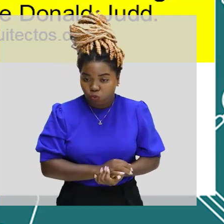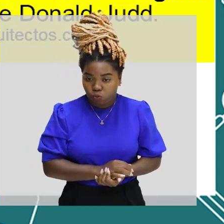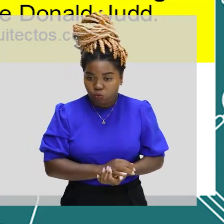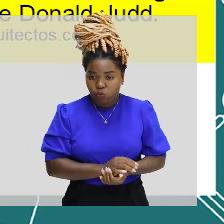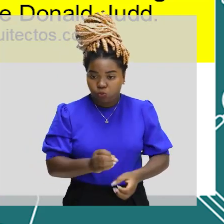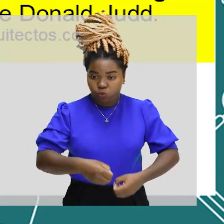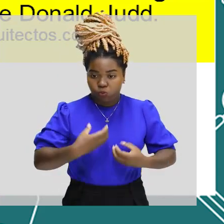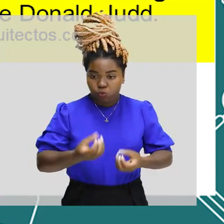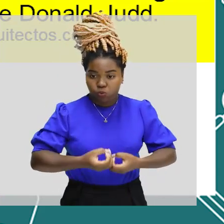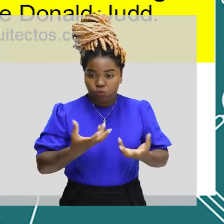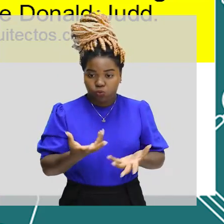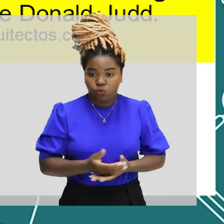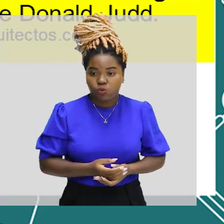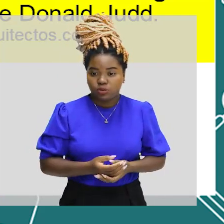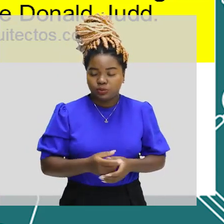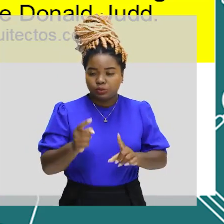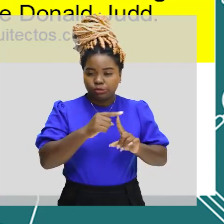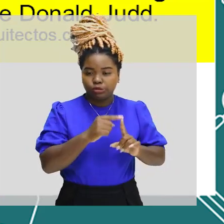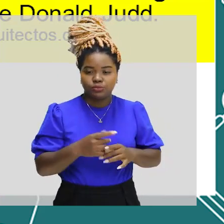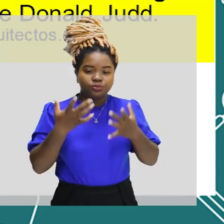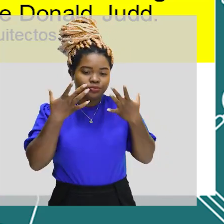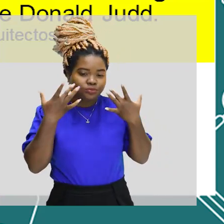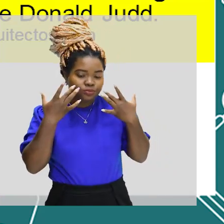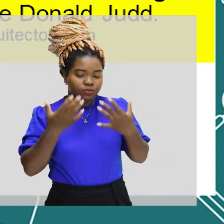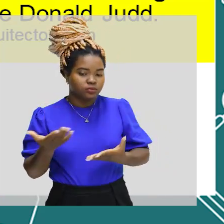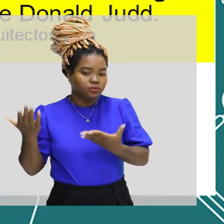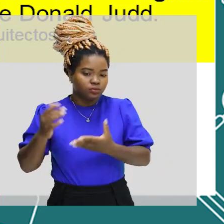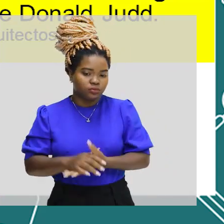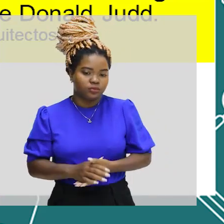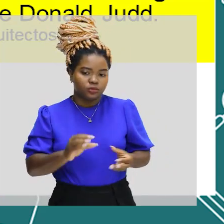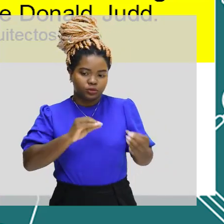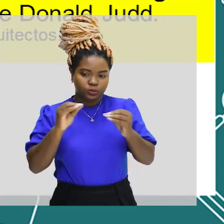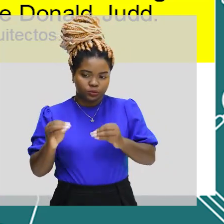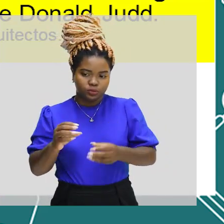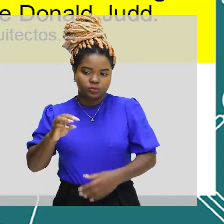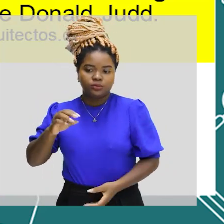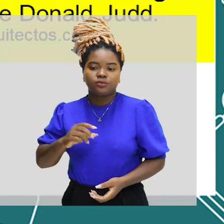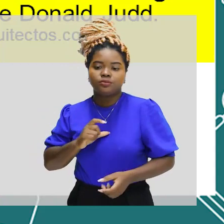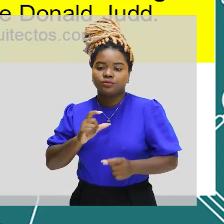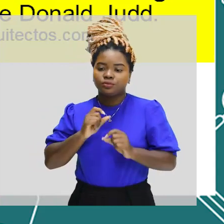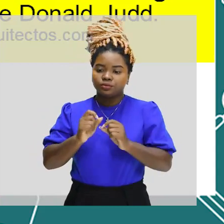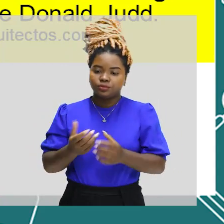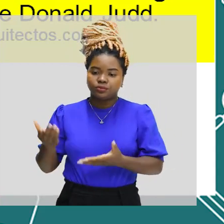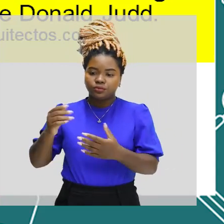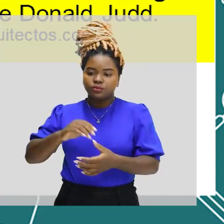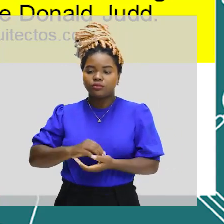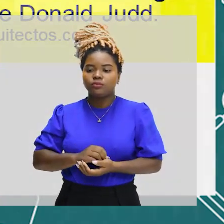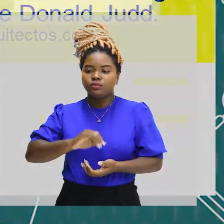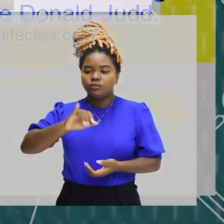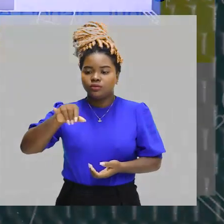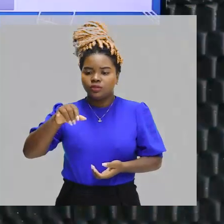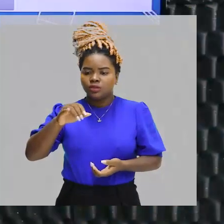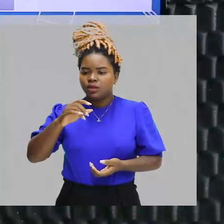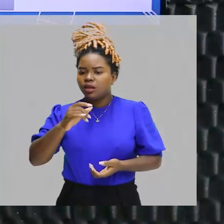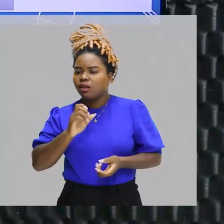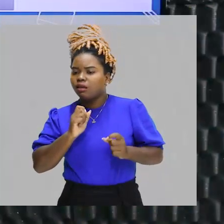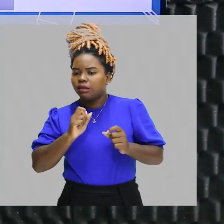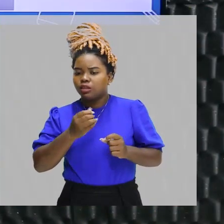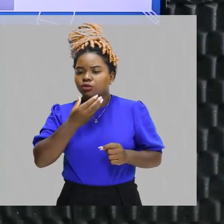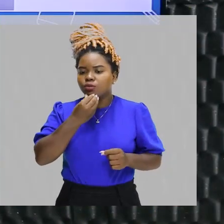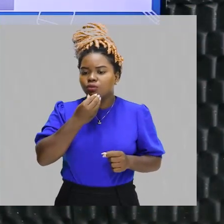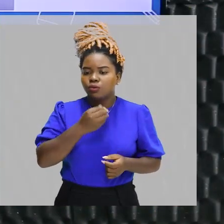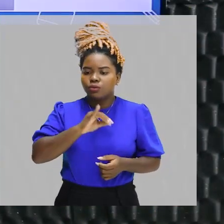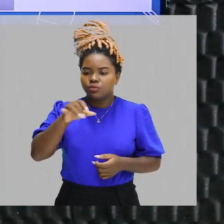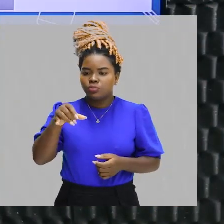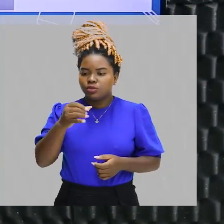tem um campo bem complicado. Eu coloquei, por exemplo, a arte do minimalismo do Jude. Né? Professor, isso é bonito.